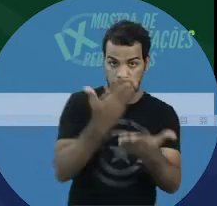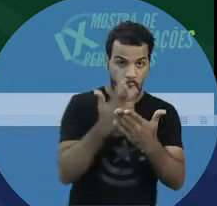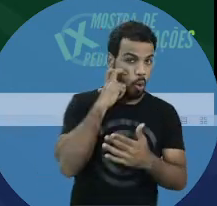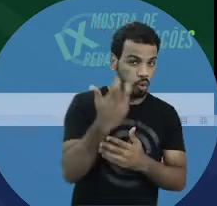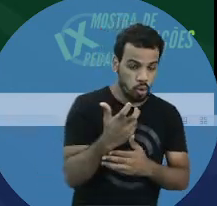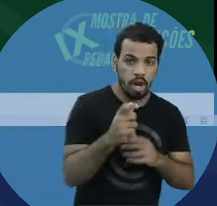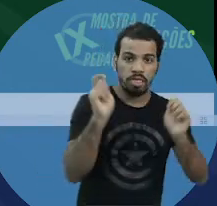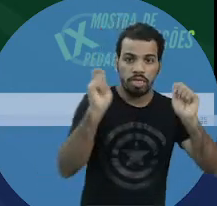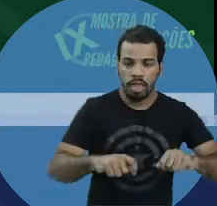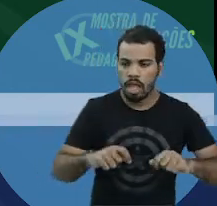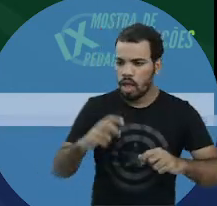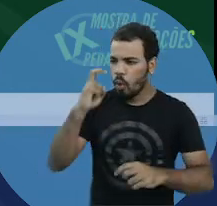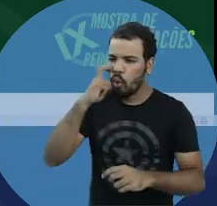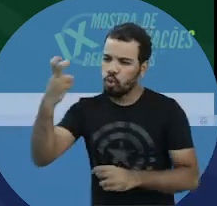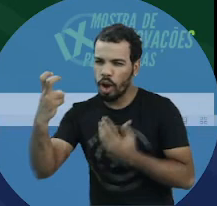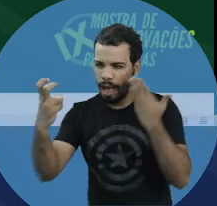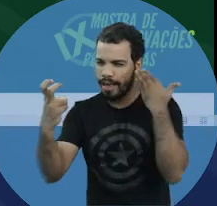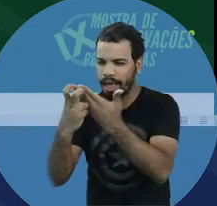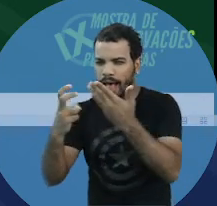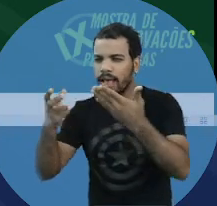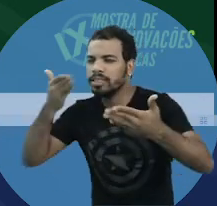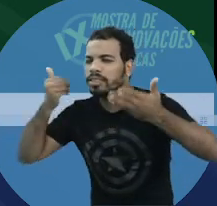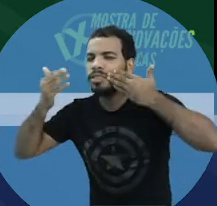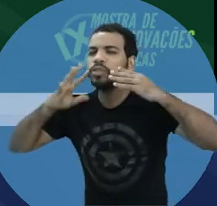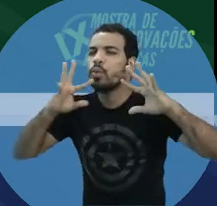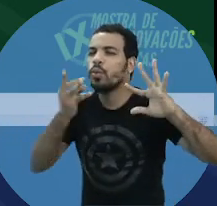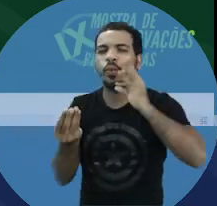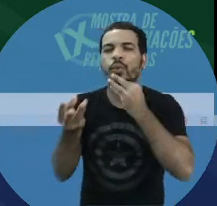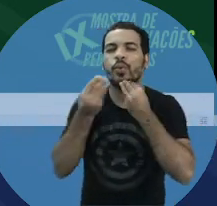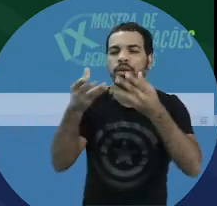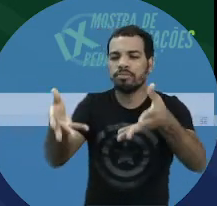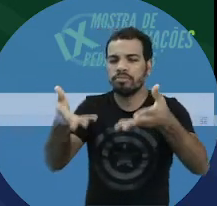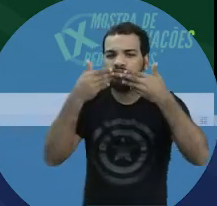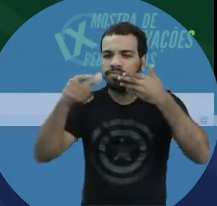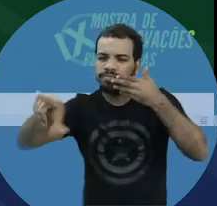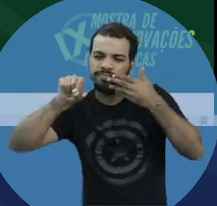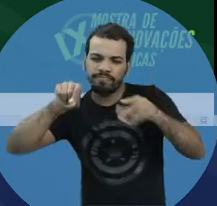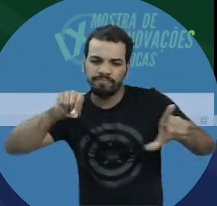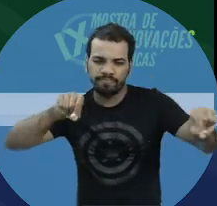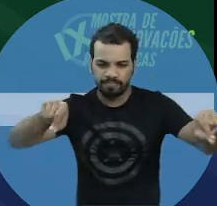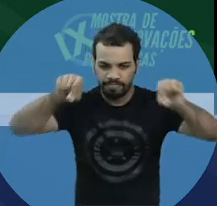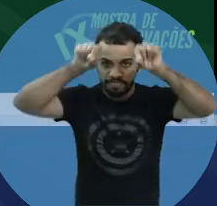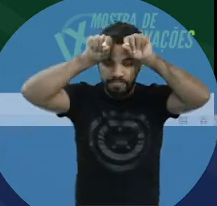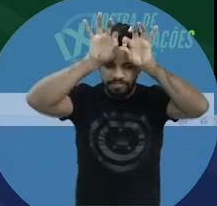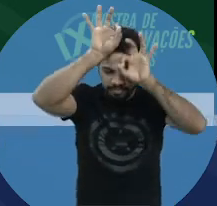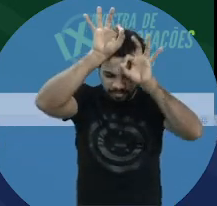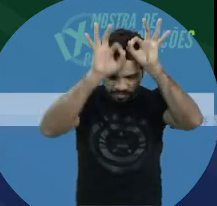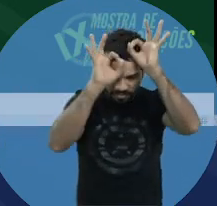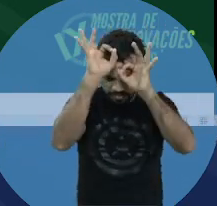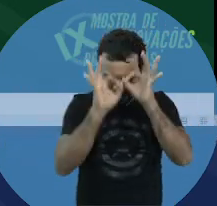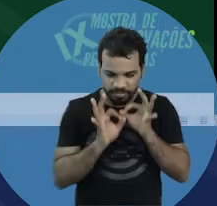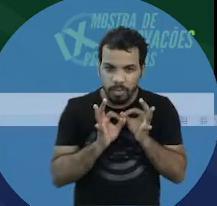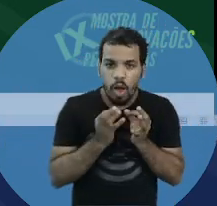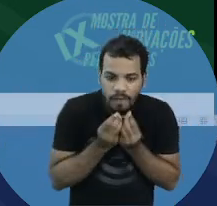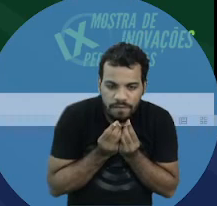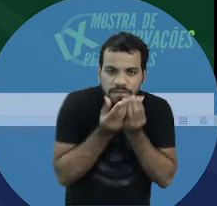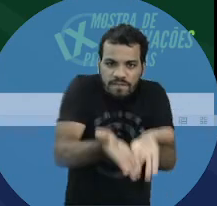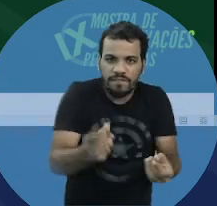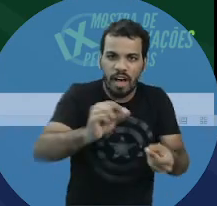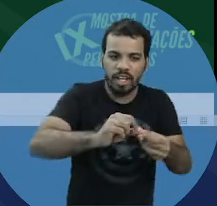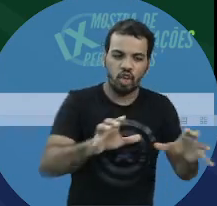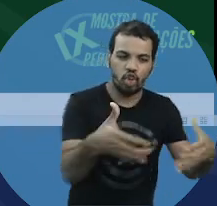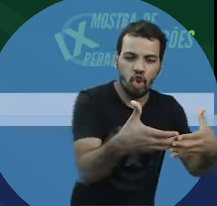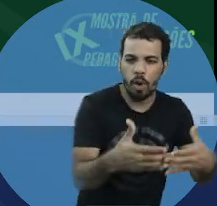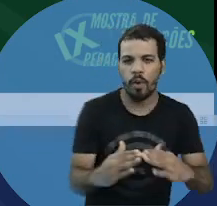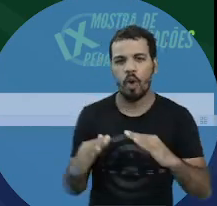preciso escolher, selecionar e filtrar as informações para organizá-las em grupos, comunidades, onde seja possível